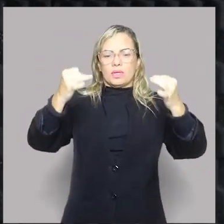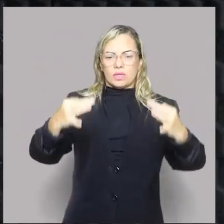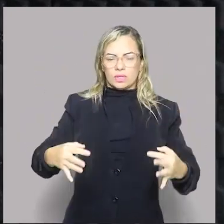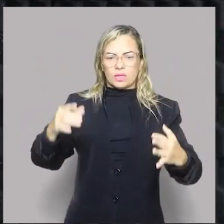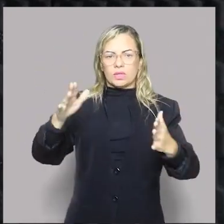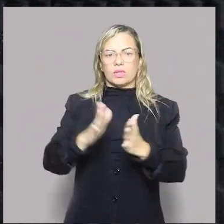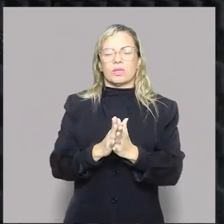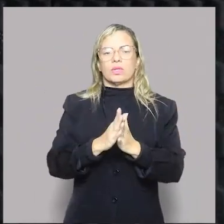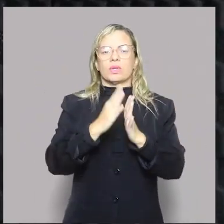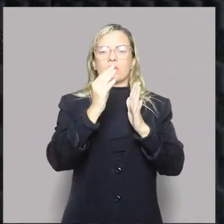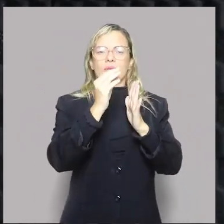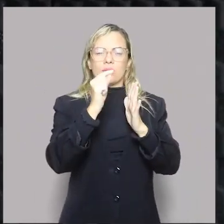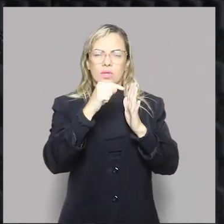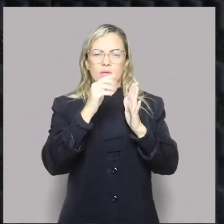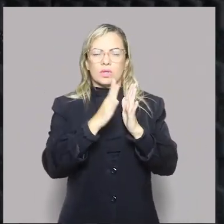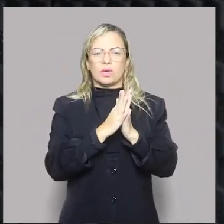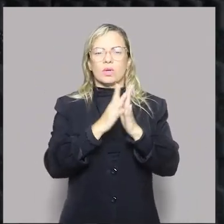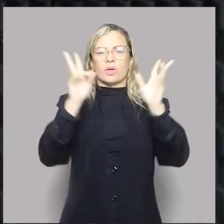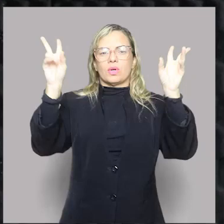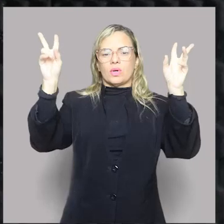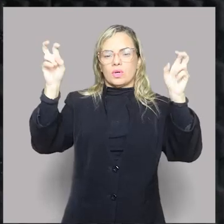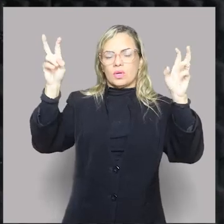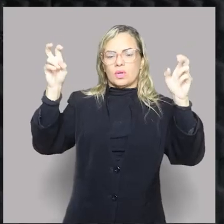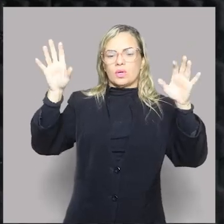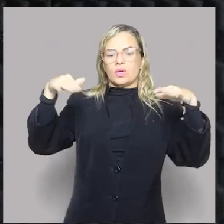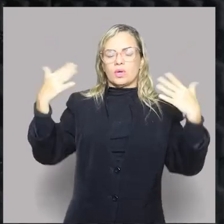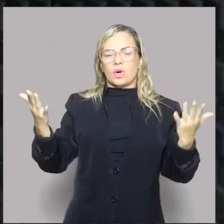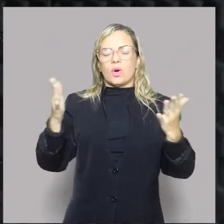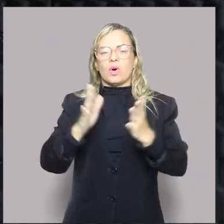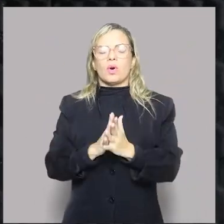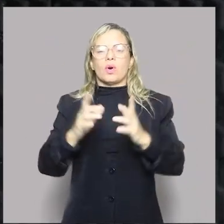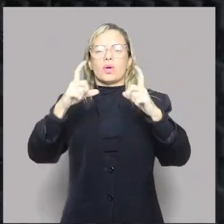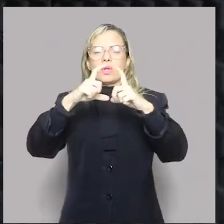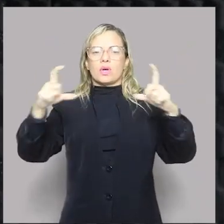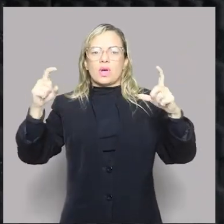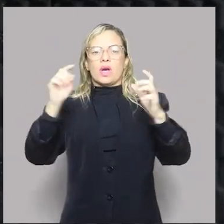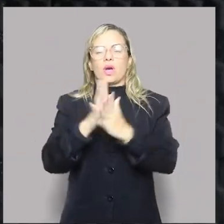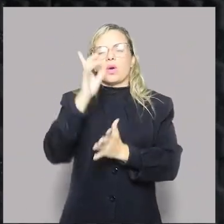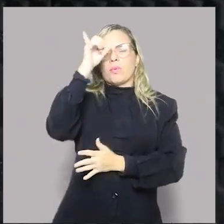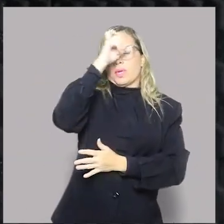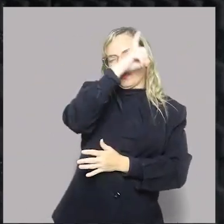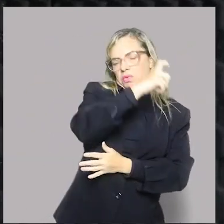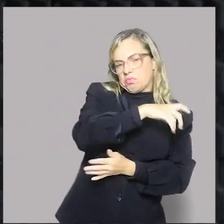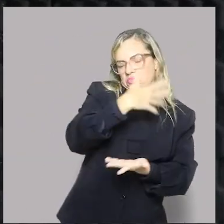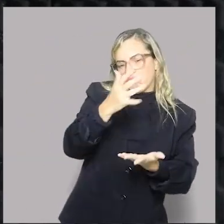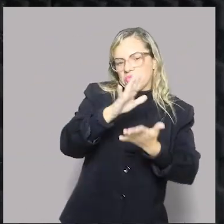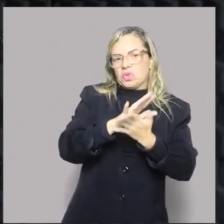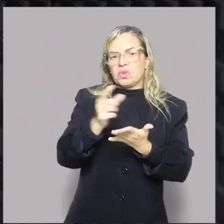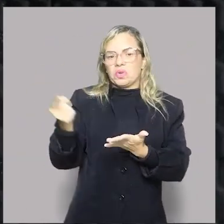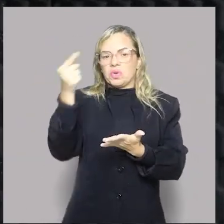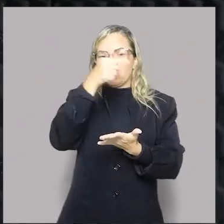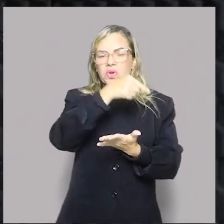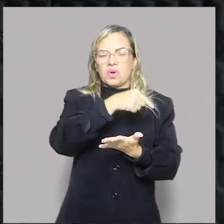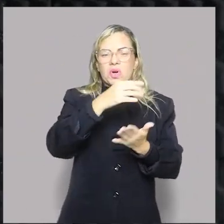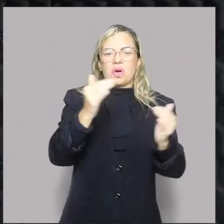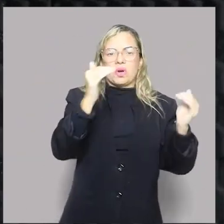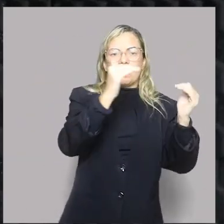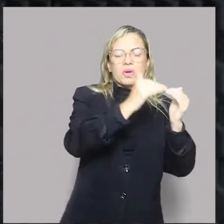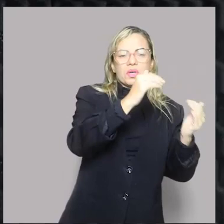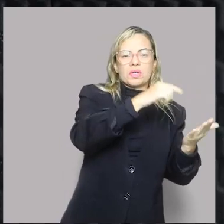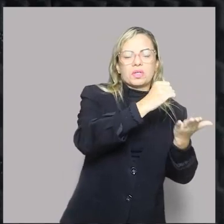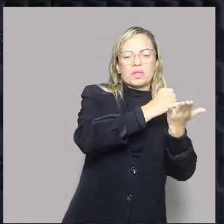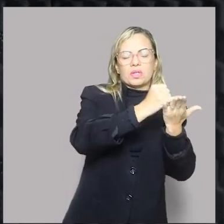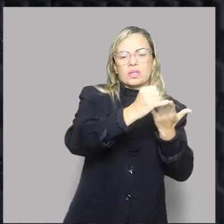da introdução, diferente do desenvolvimento 2 e diferente da conclusão, é necessário que você tenha